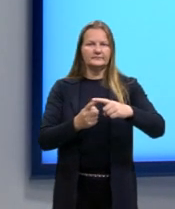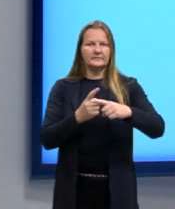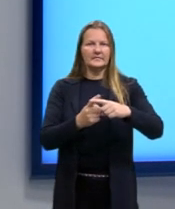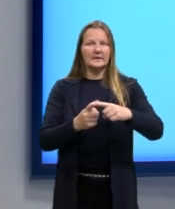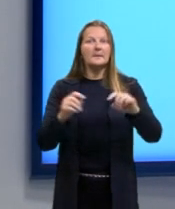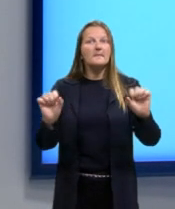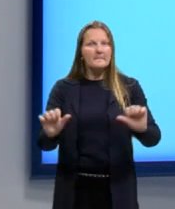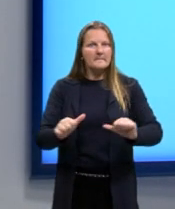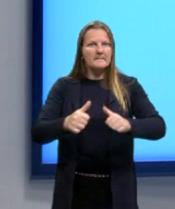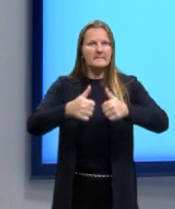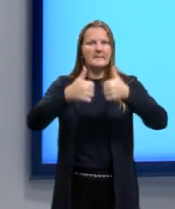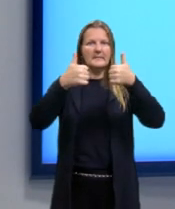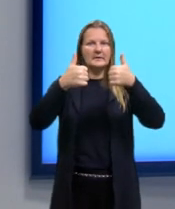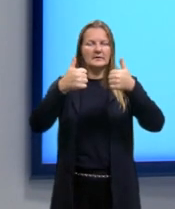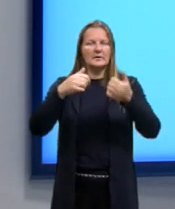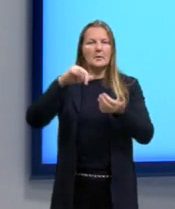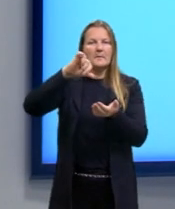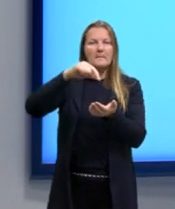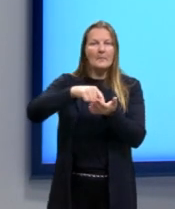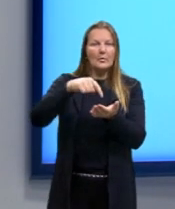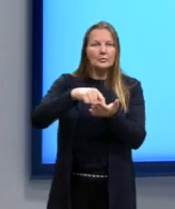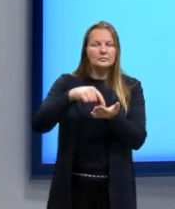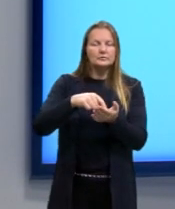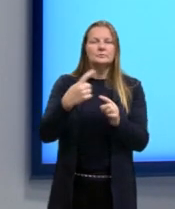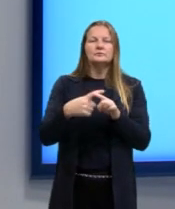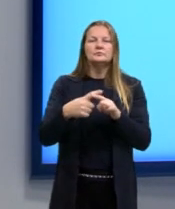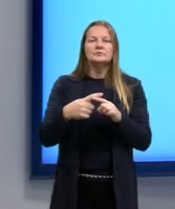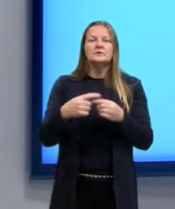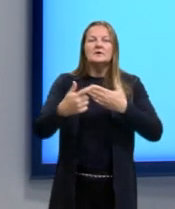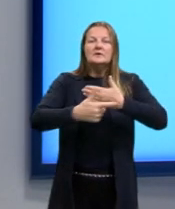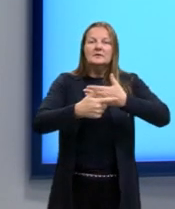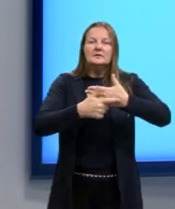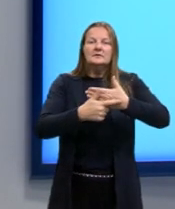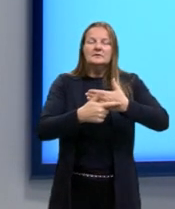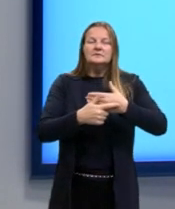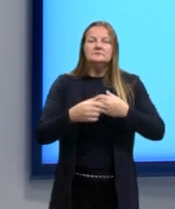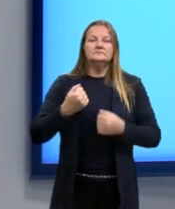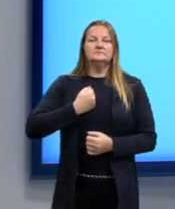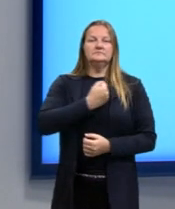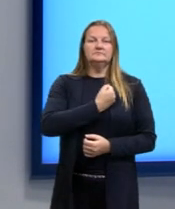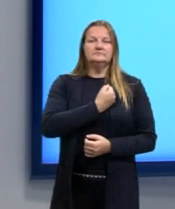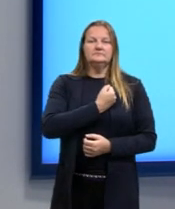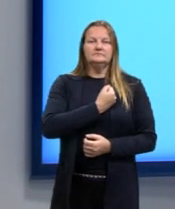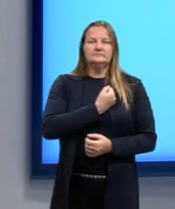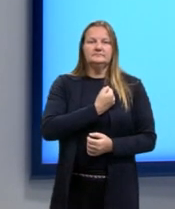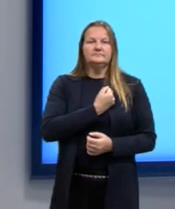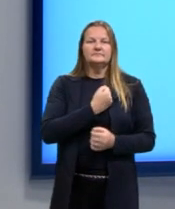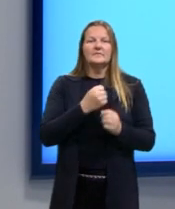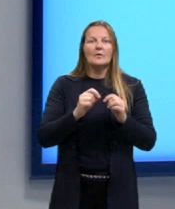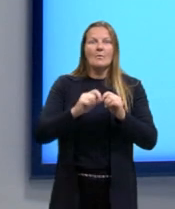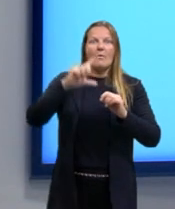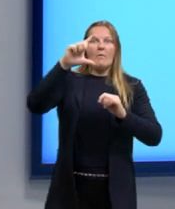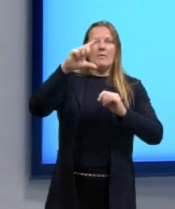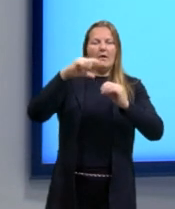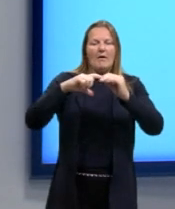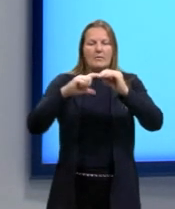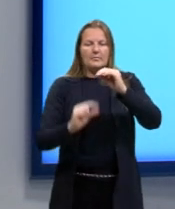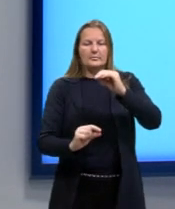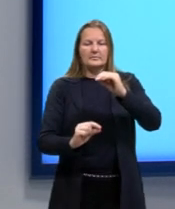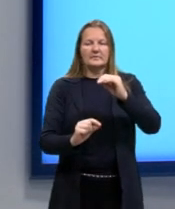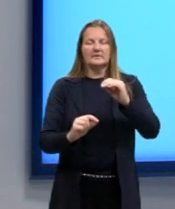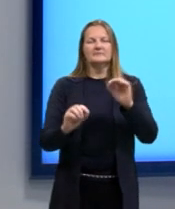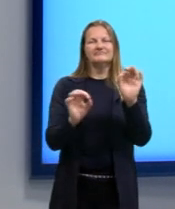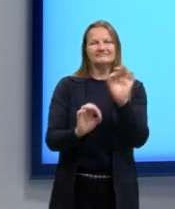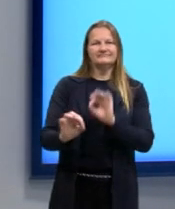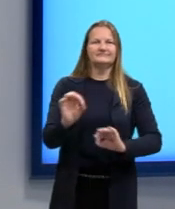melhor de ponto médio para casos em que um pequeno número de valores discrepantes poderiam